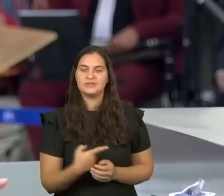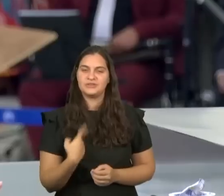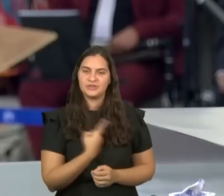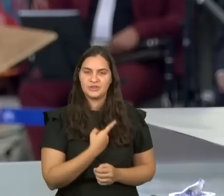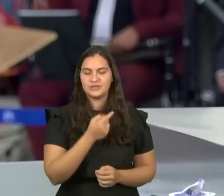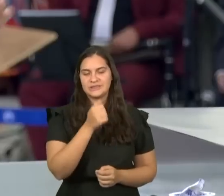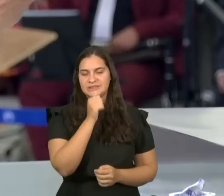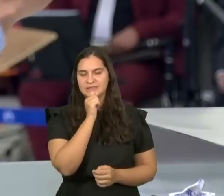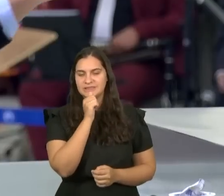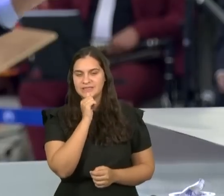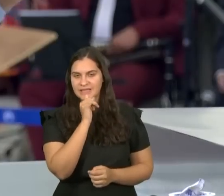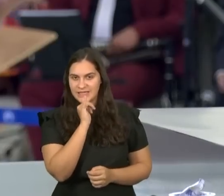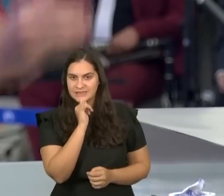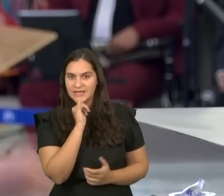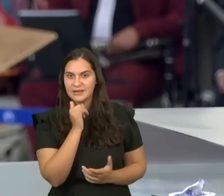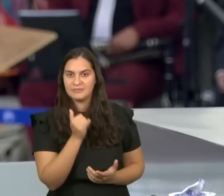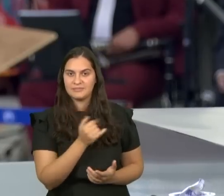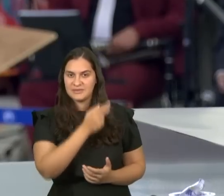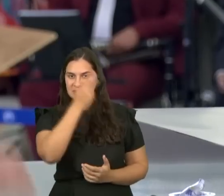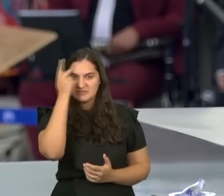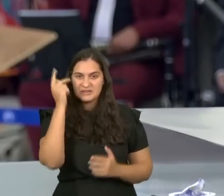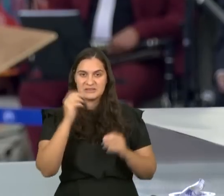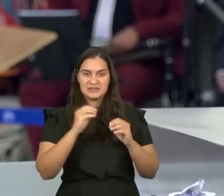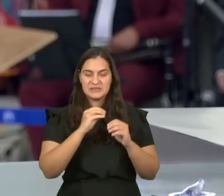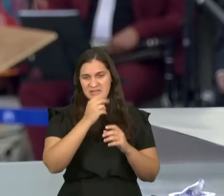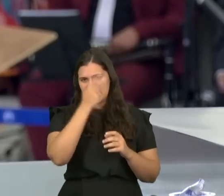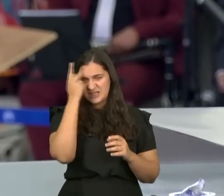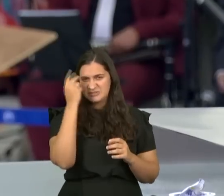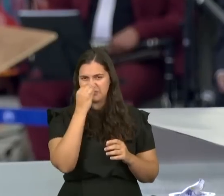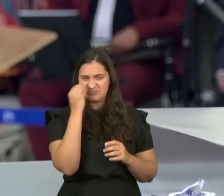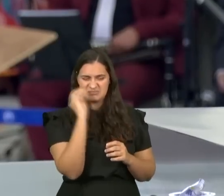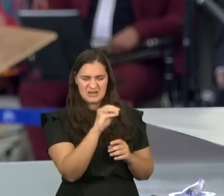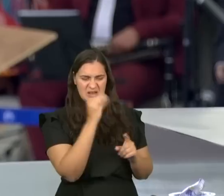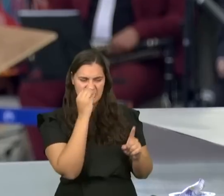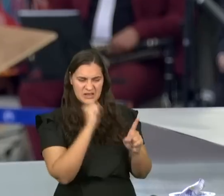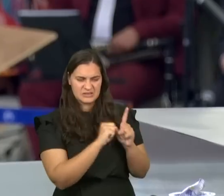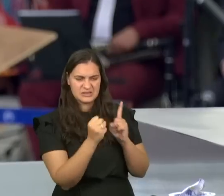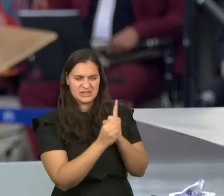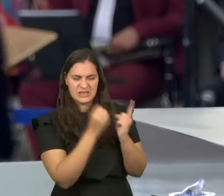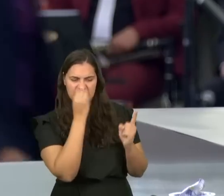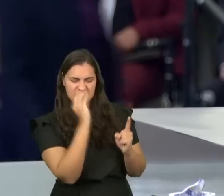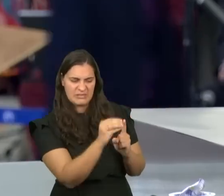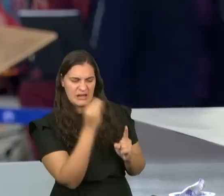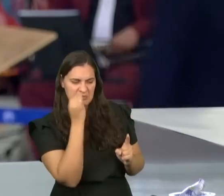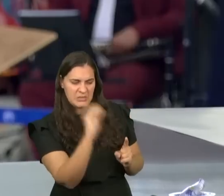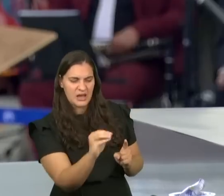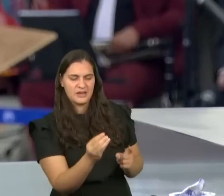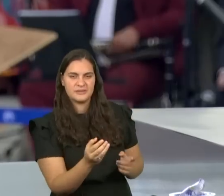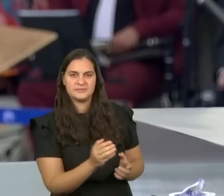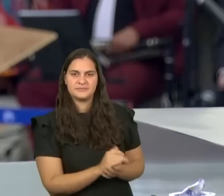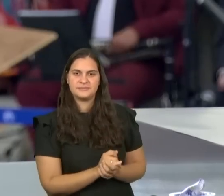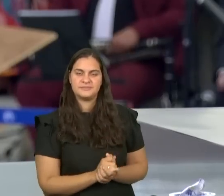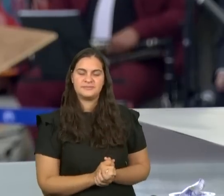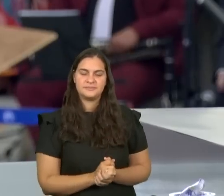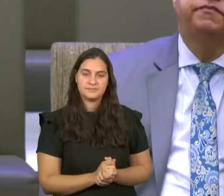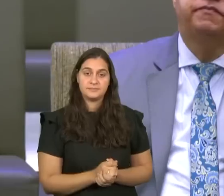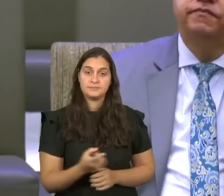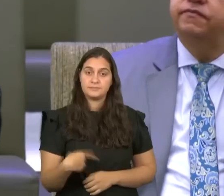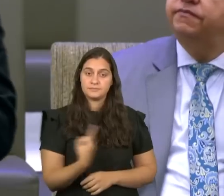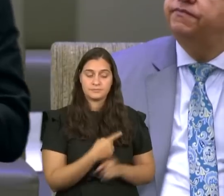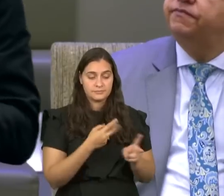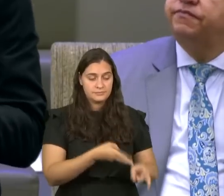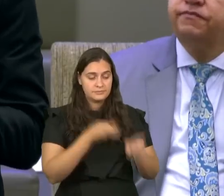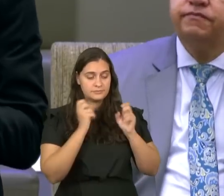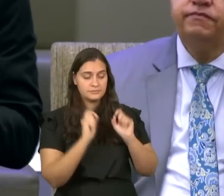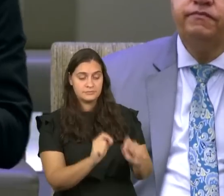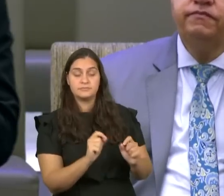aqui marginalizadas pela sociedade excluídas da sociedade nós vamos perceber que